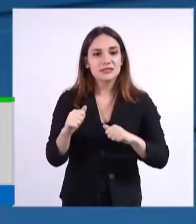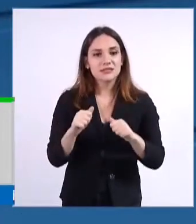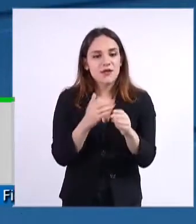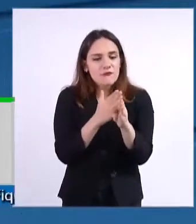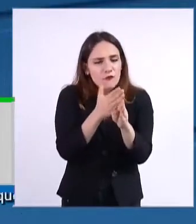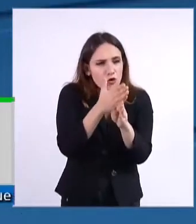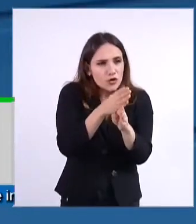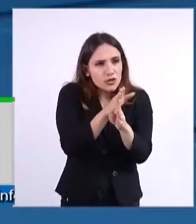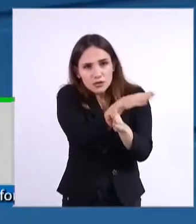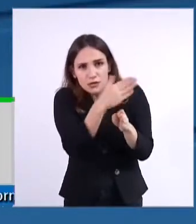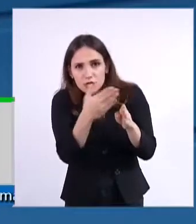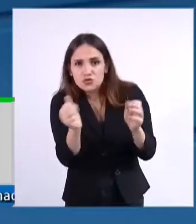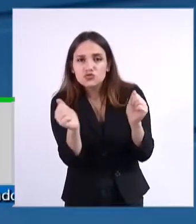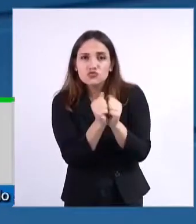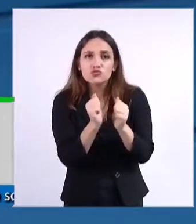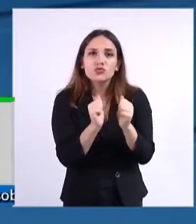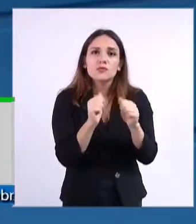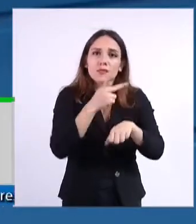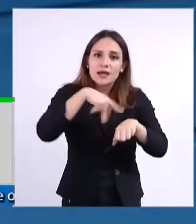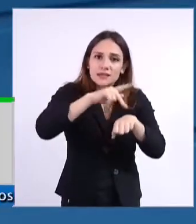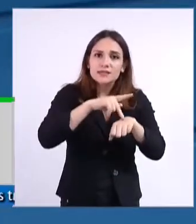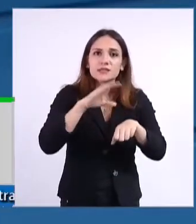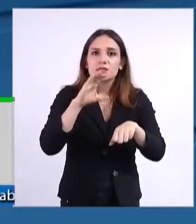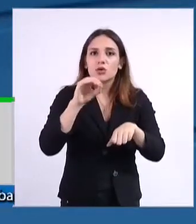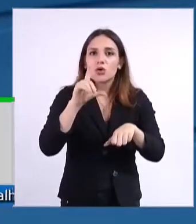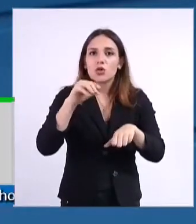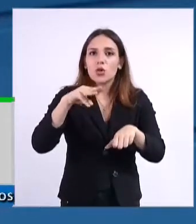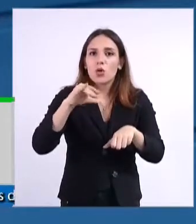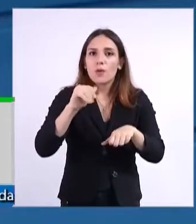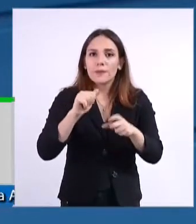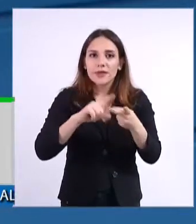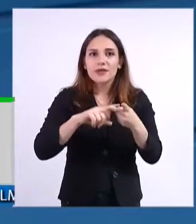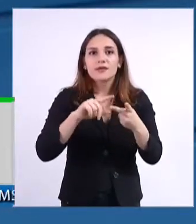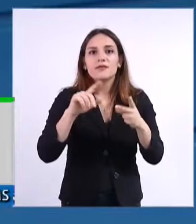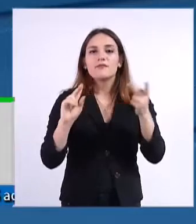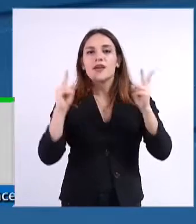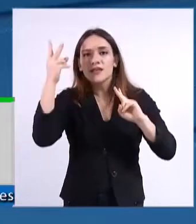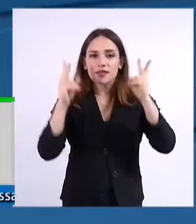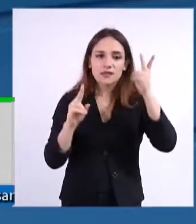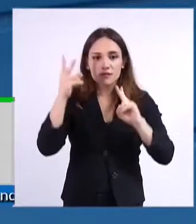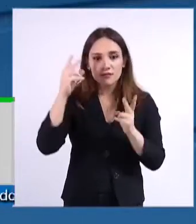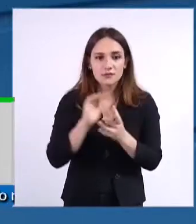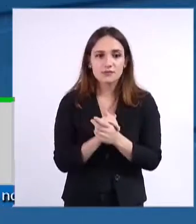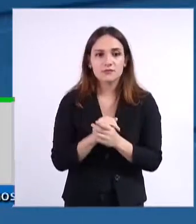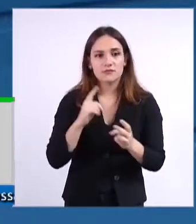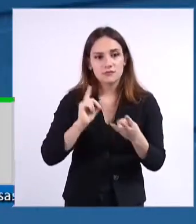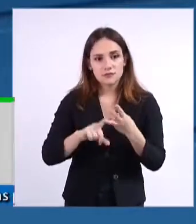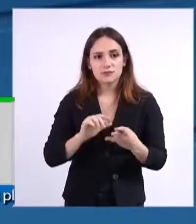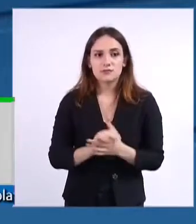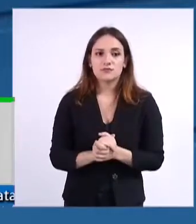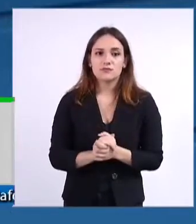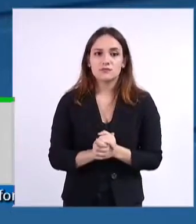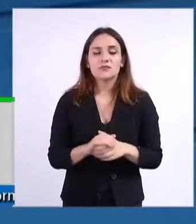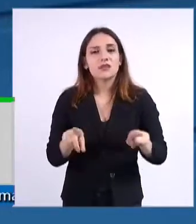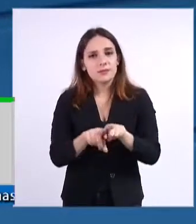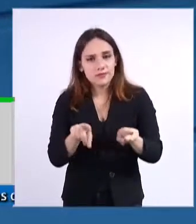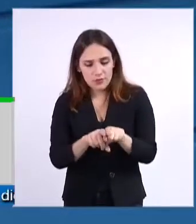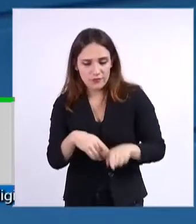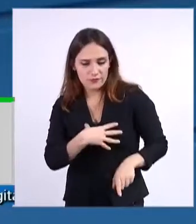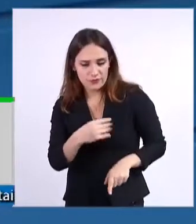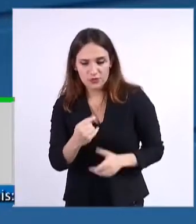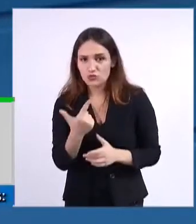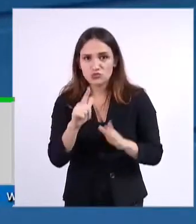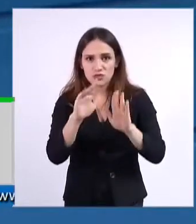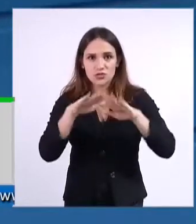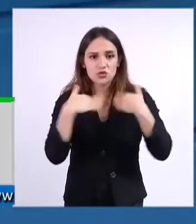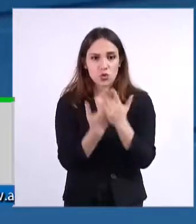fronteira com a Colômbia, com a Venezuela. A família vai junto, a família sofre. O filho, muitas vezes, não tem uma escola